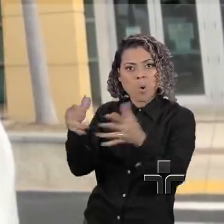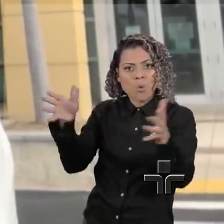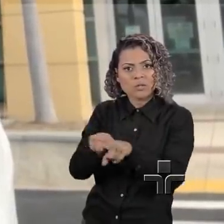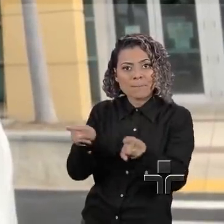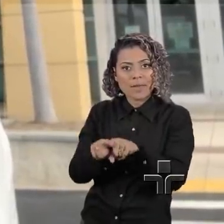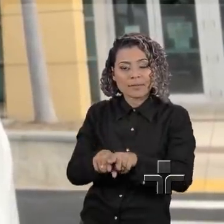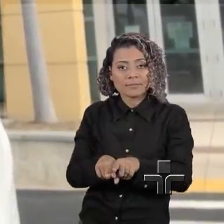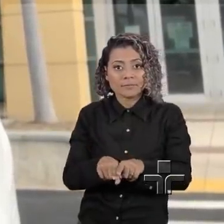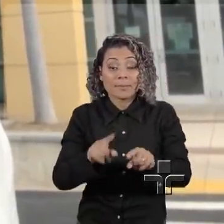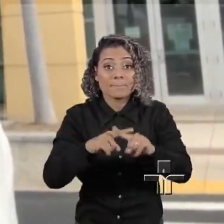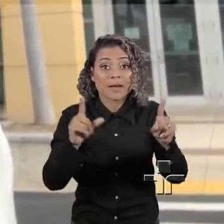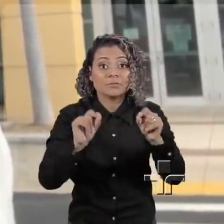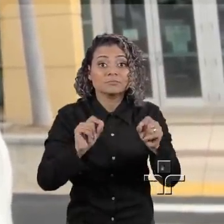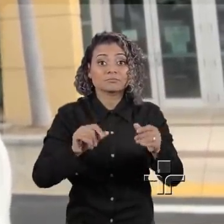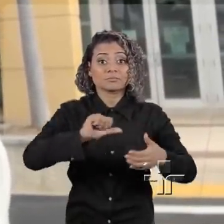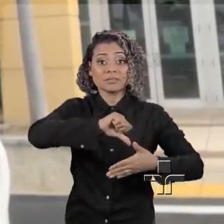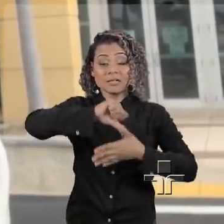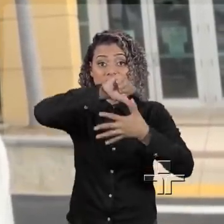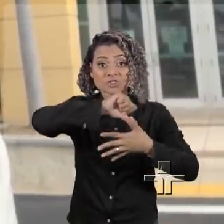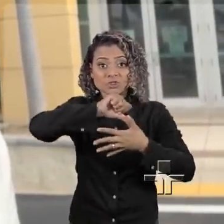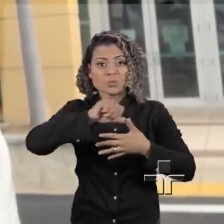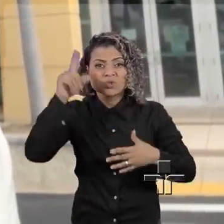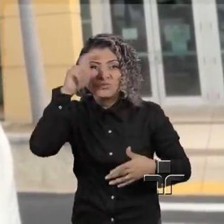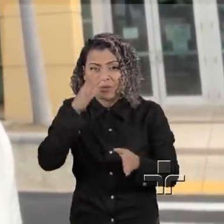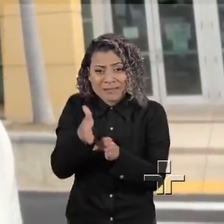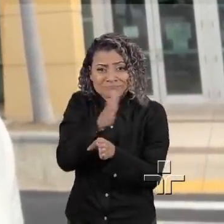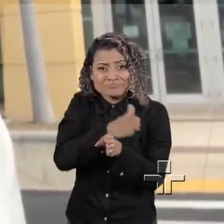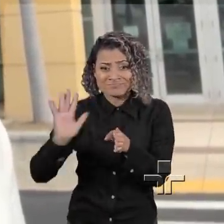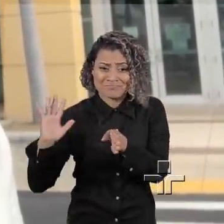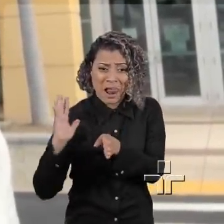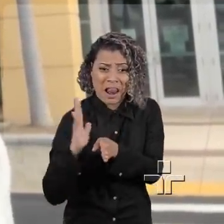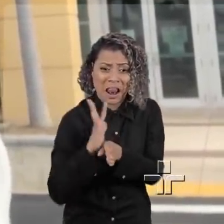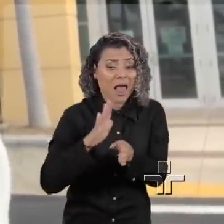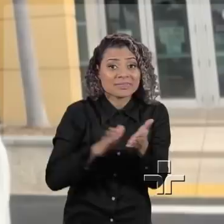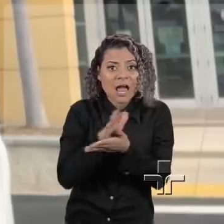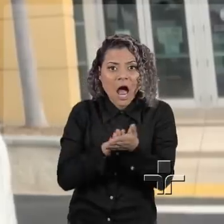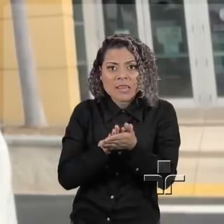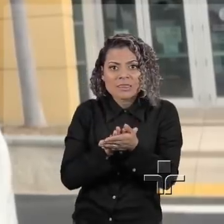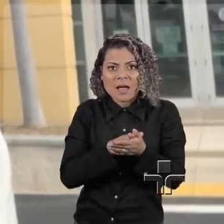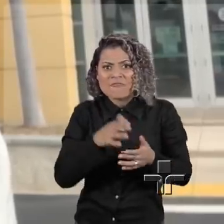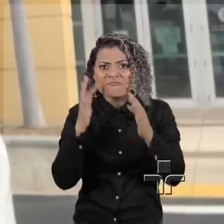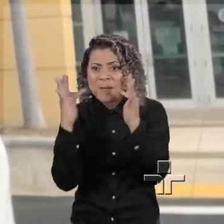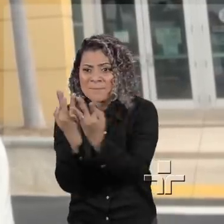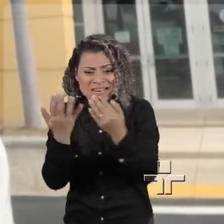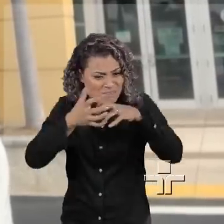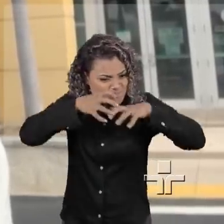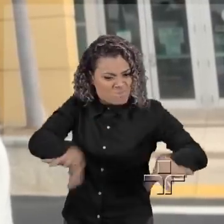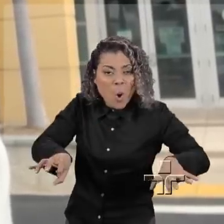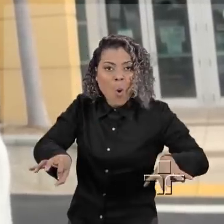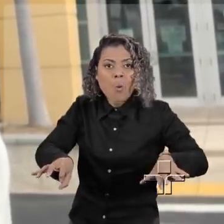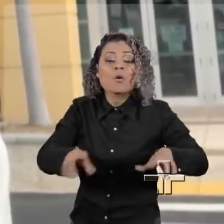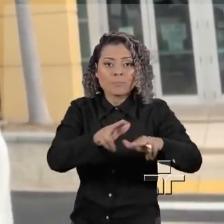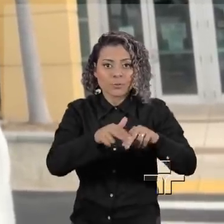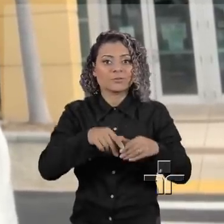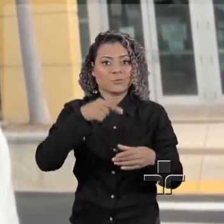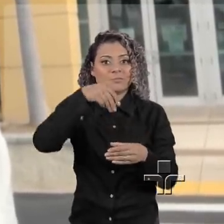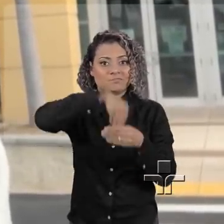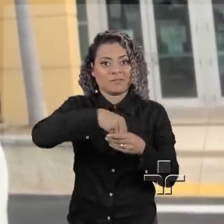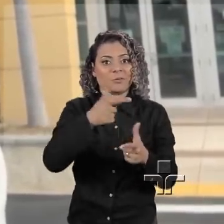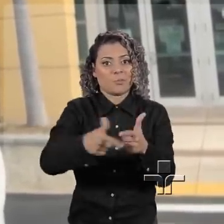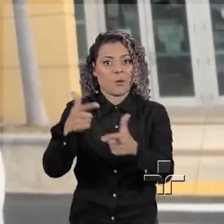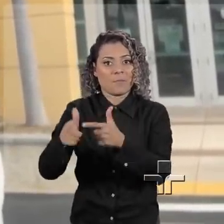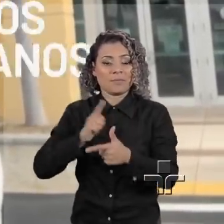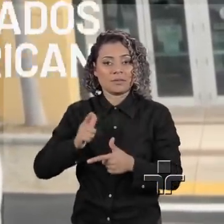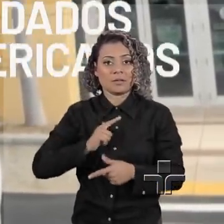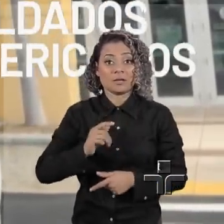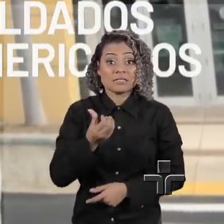parceiros latinos, dificultou a entrada de imigrantes no território americano, separou pais de filhos e provocou uma crise interna. Quase 6